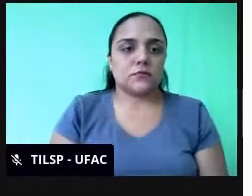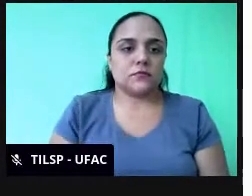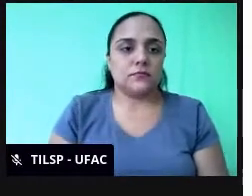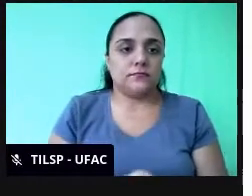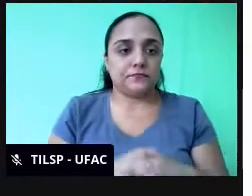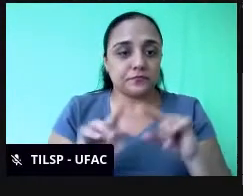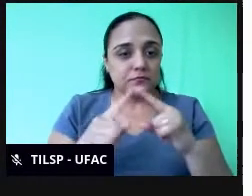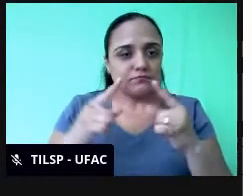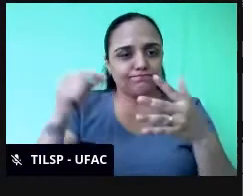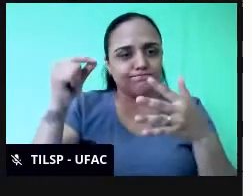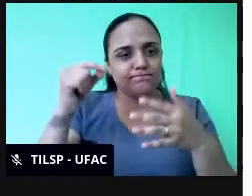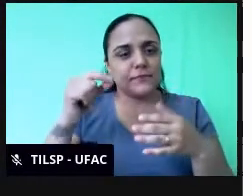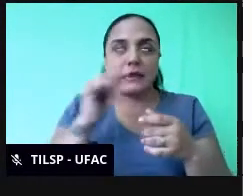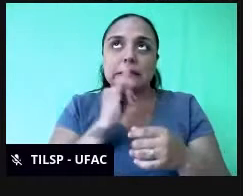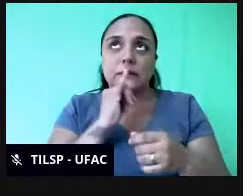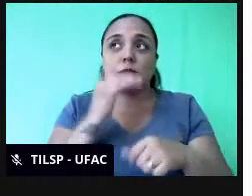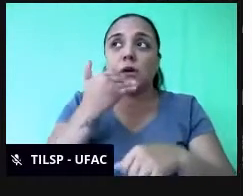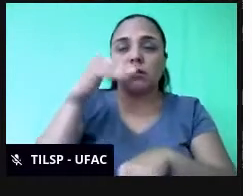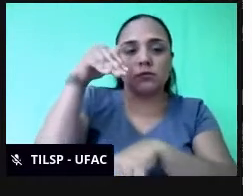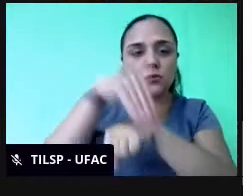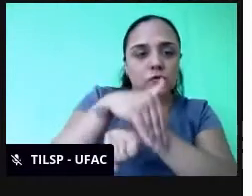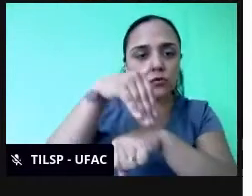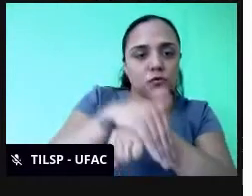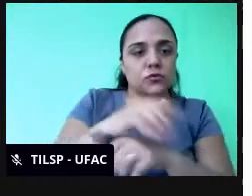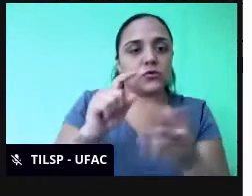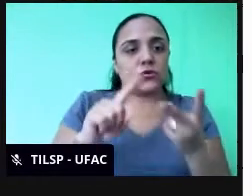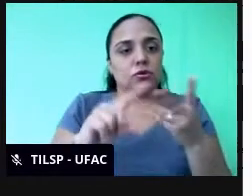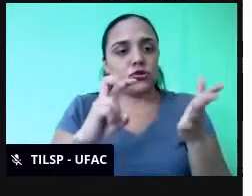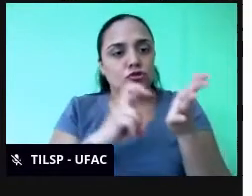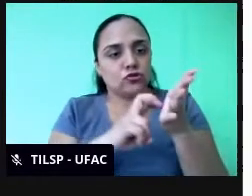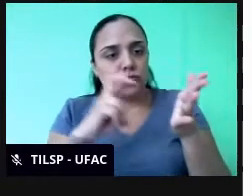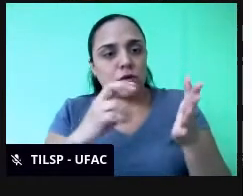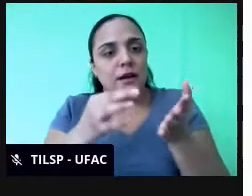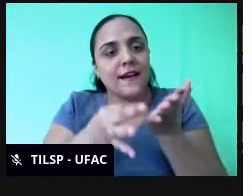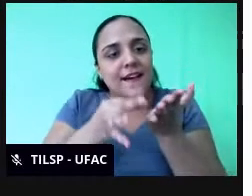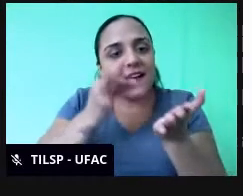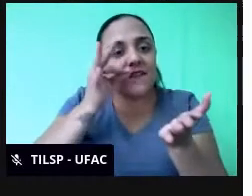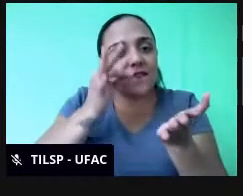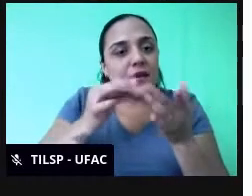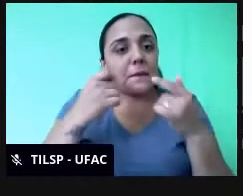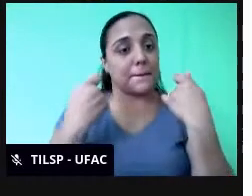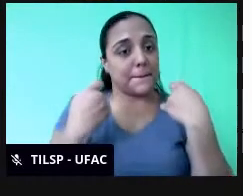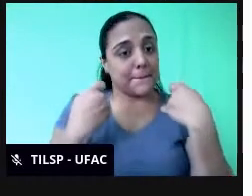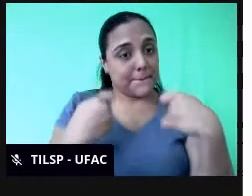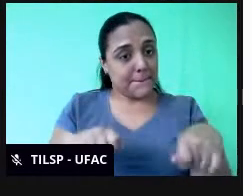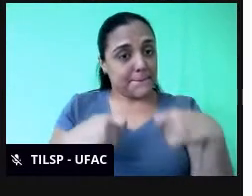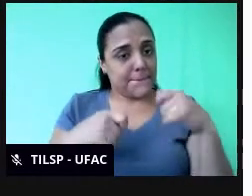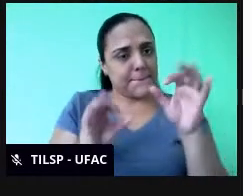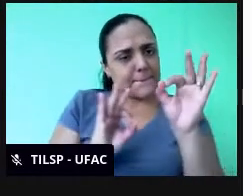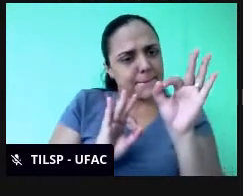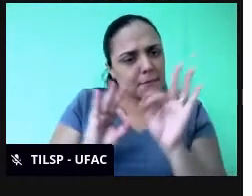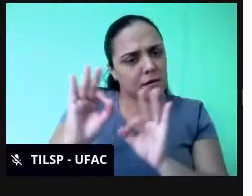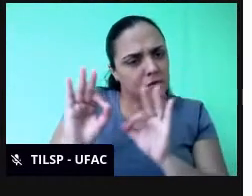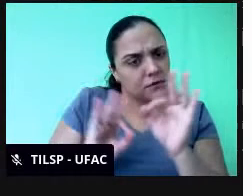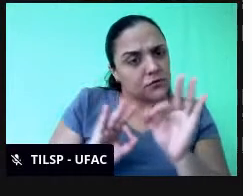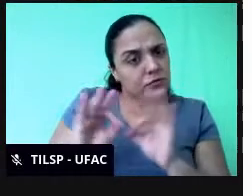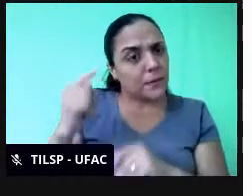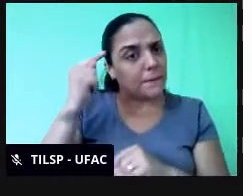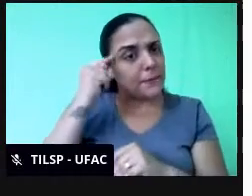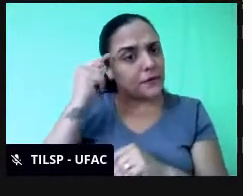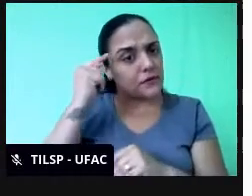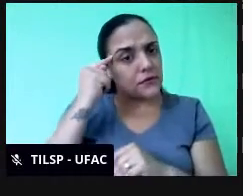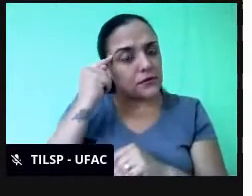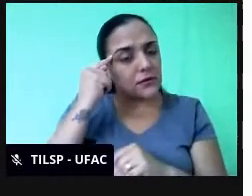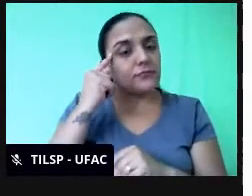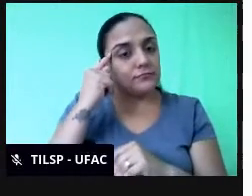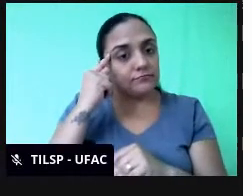essas outras refeições, gente, elas realmente são mais difíceis a gente atingir, principalmente para veganos. É